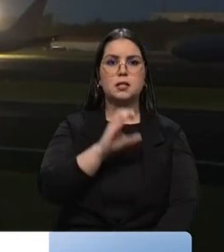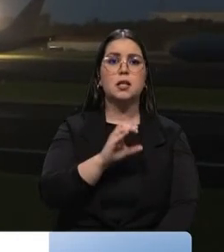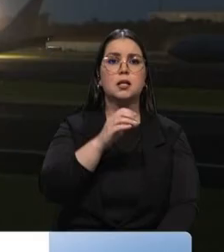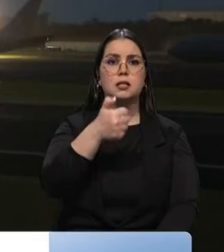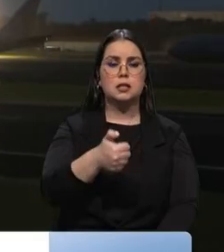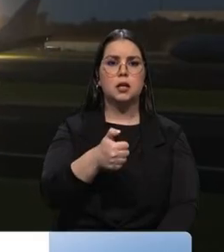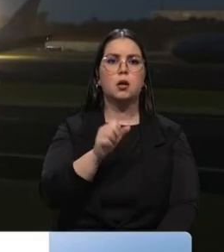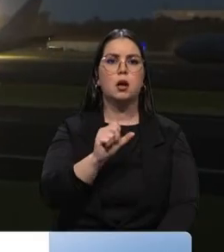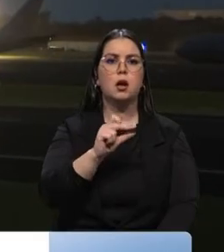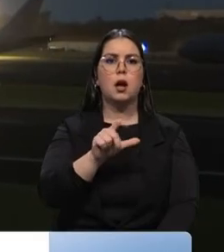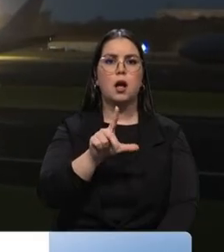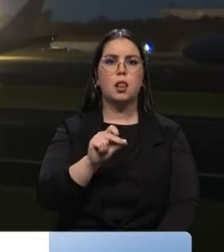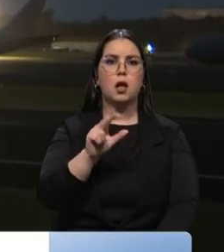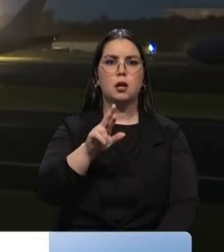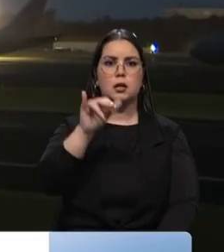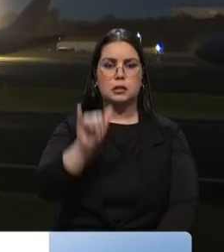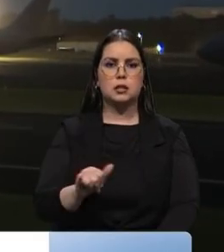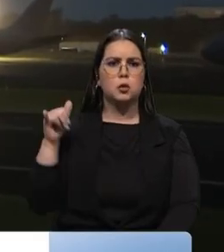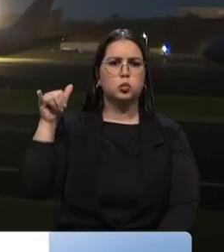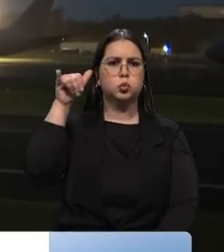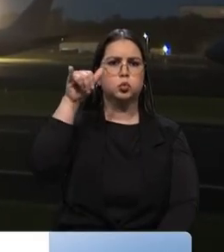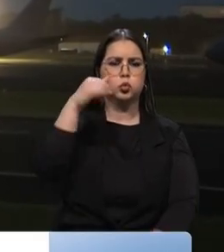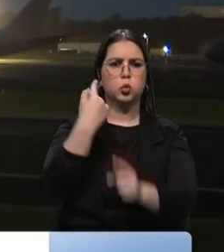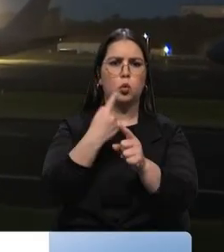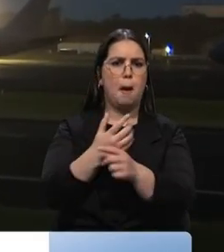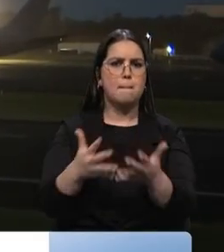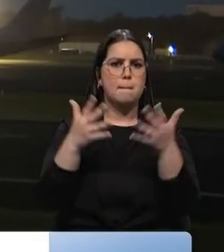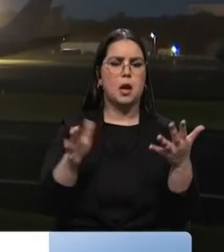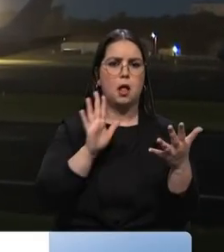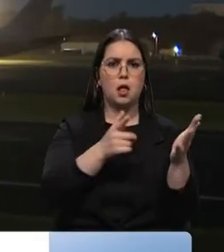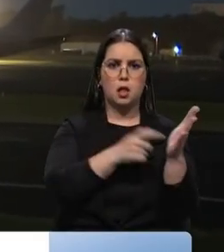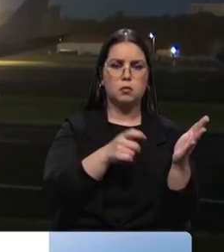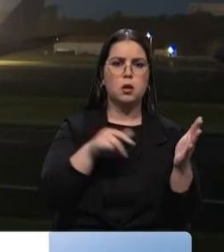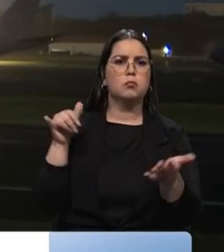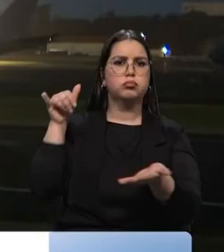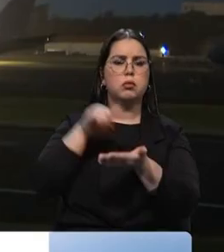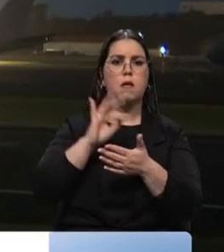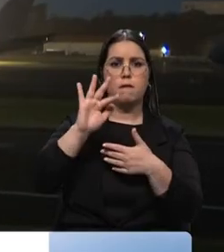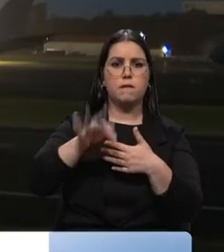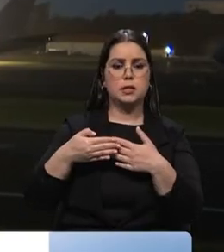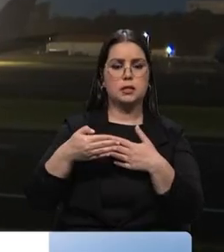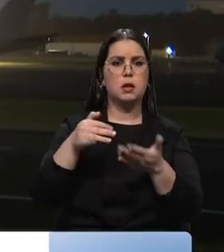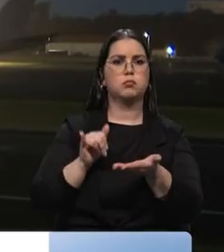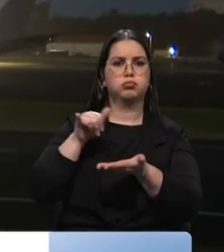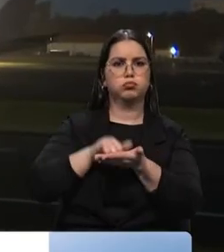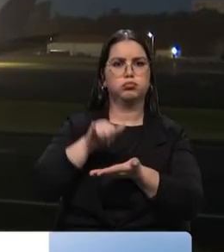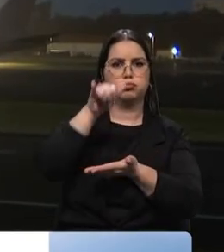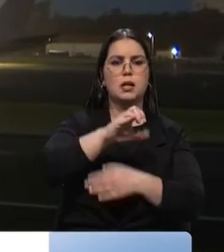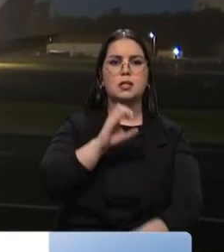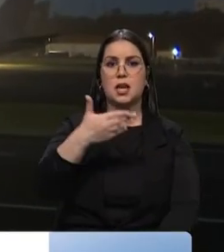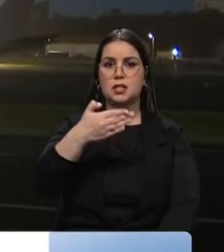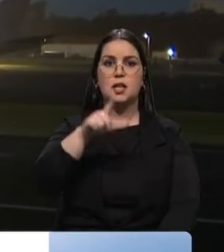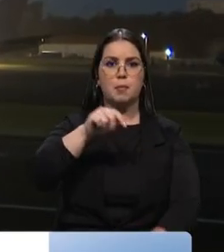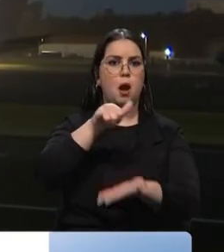Galaxy, o avião cargueiro, o maior avião cargueiro dos Estados Unidos, já partiu durante o fim de semana. Um C-17 que também